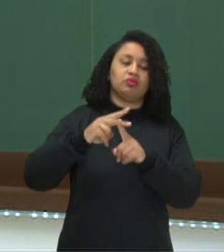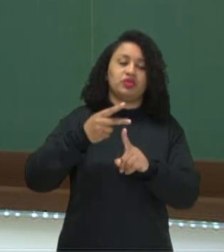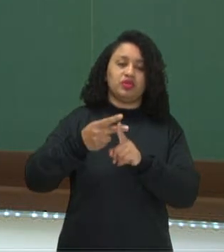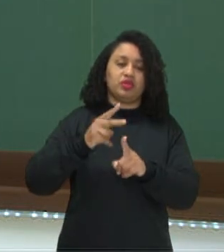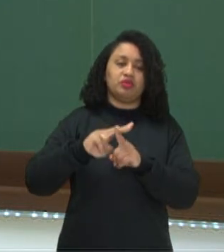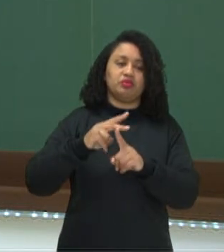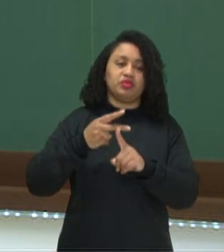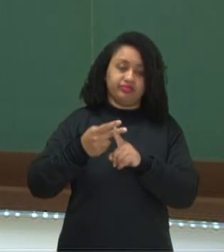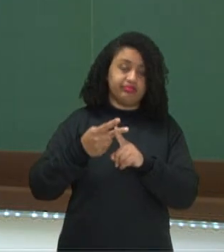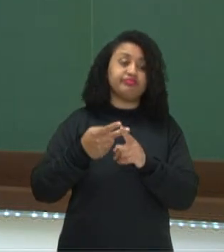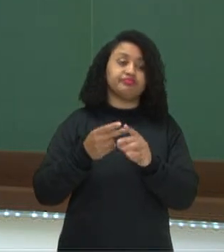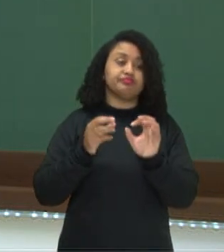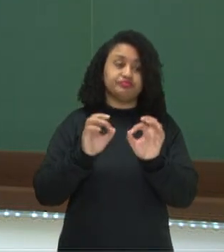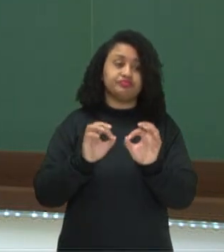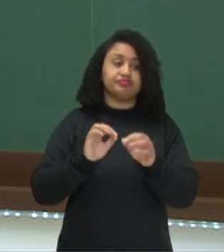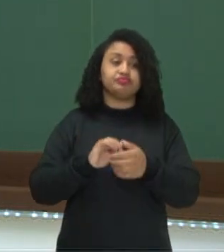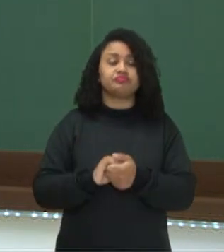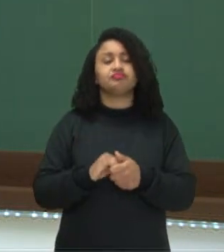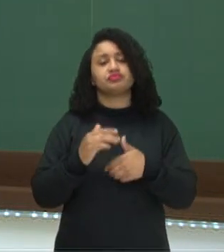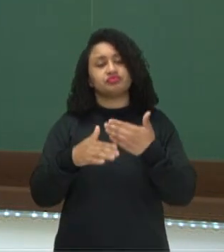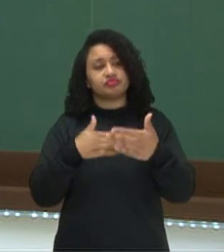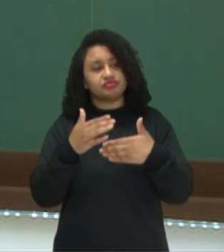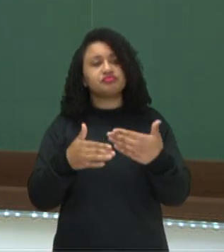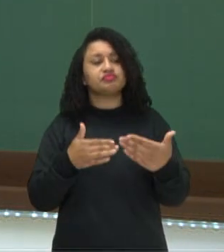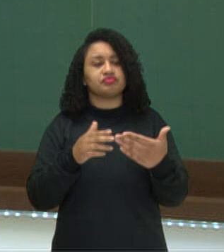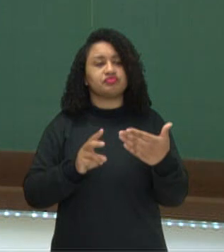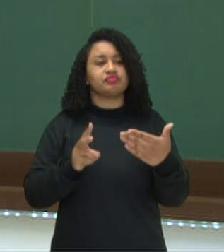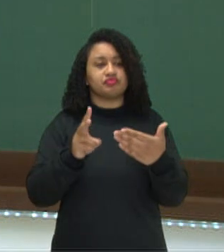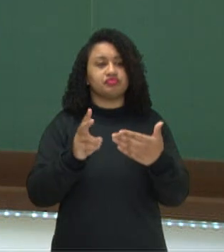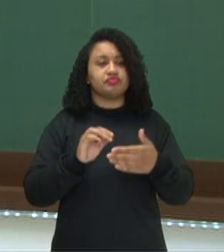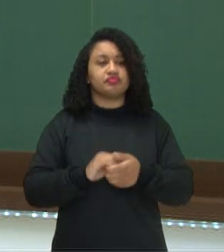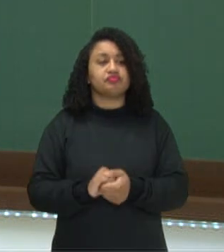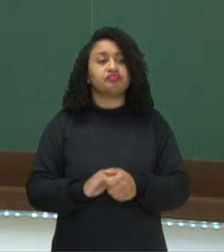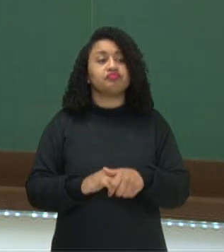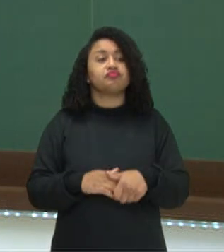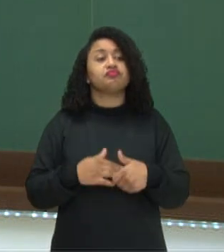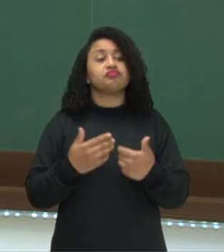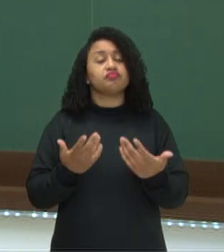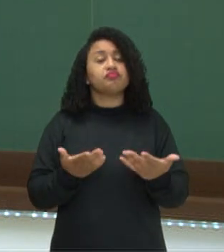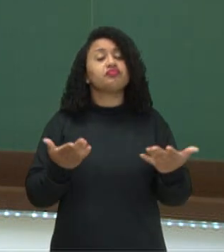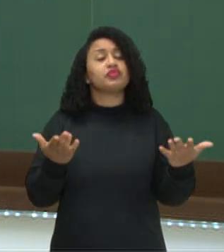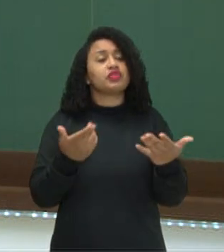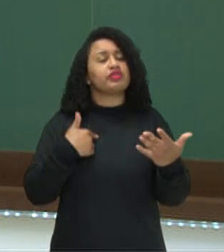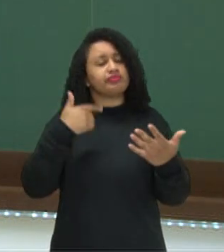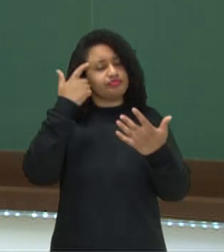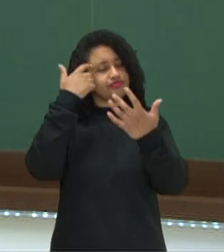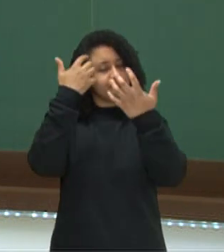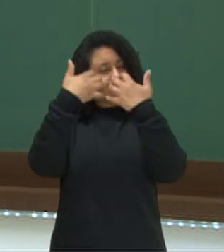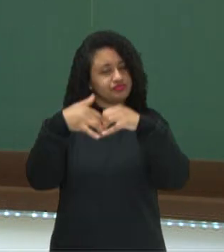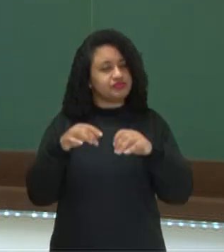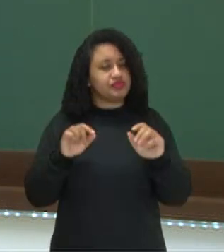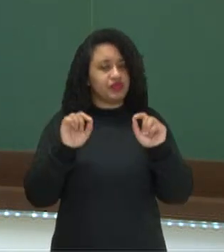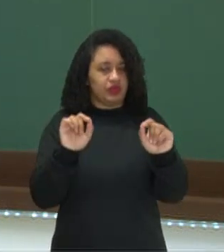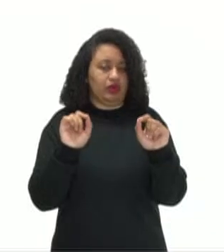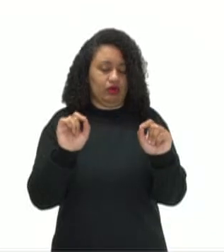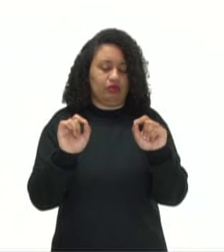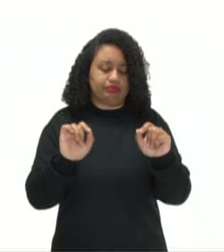para 16.000 e assim sucessivamente. Então vamos refletir um pouquinho